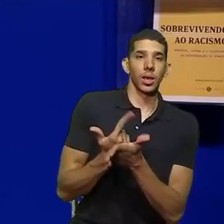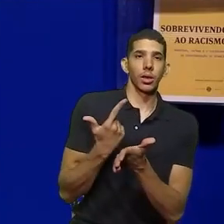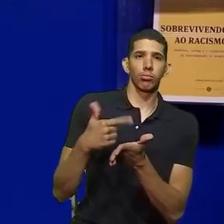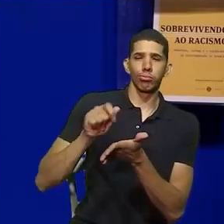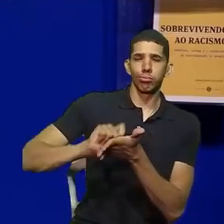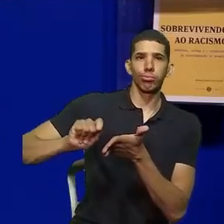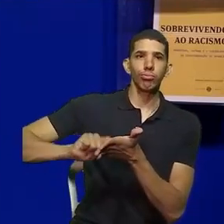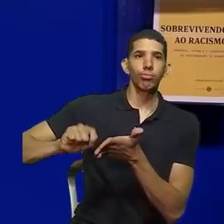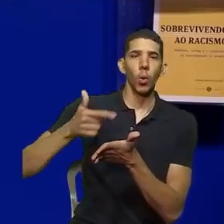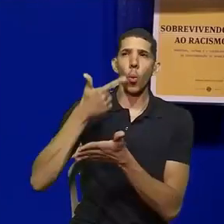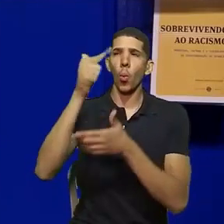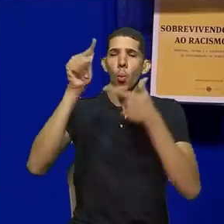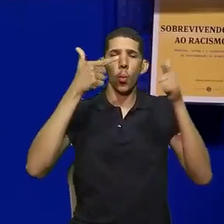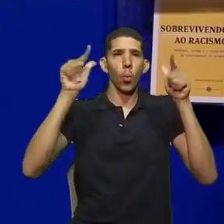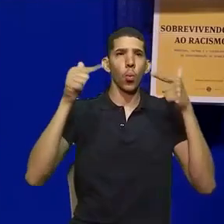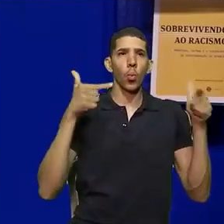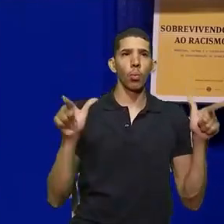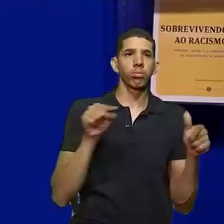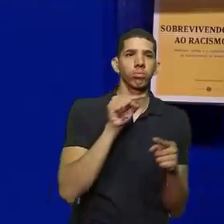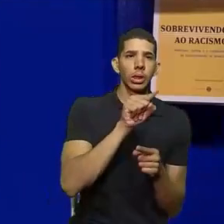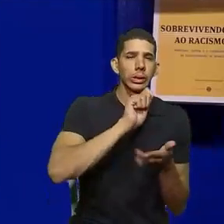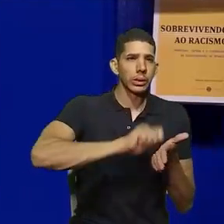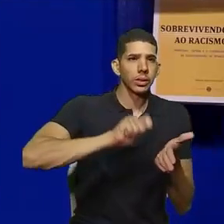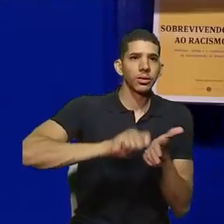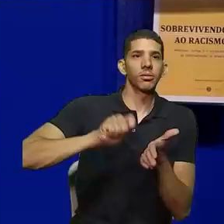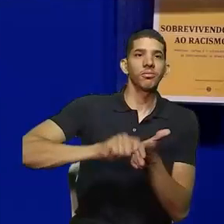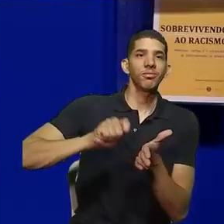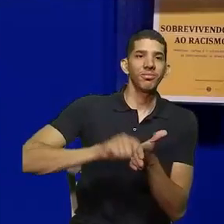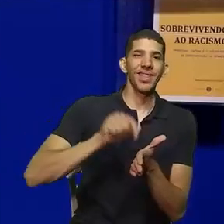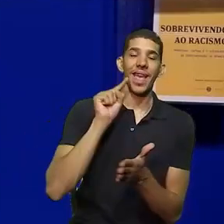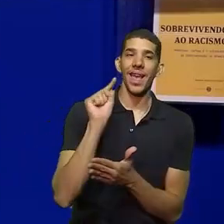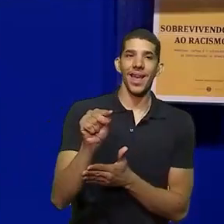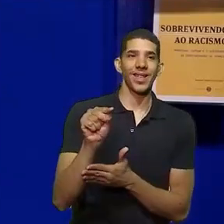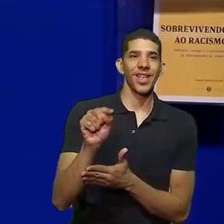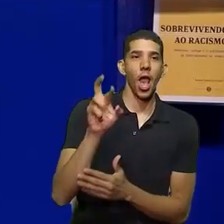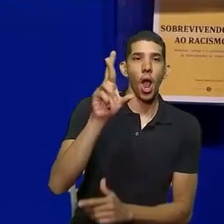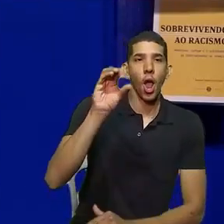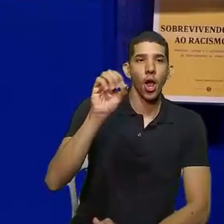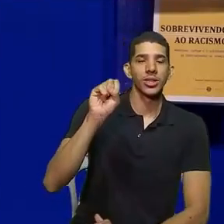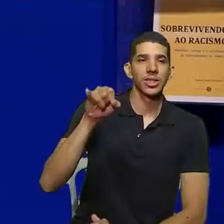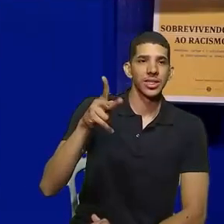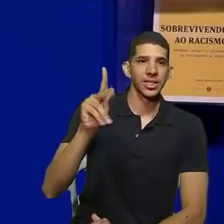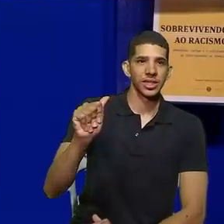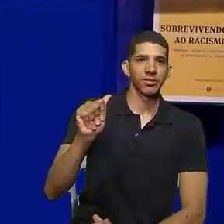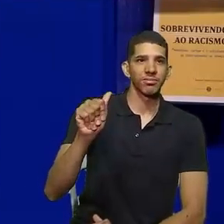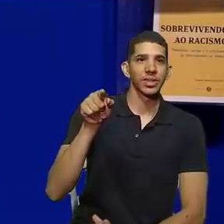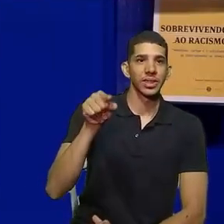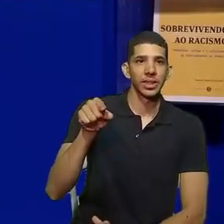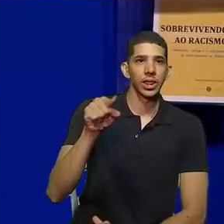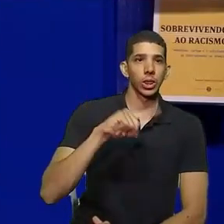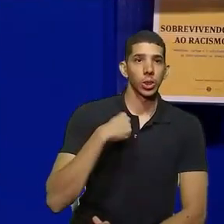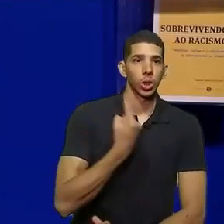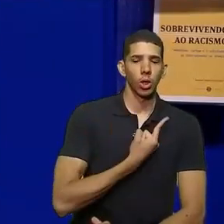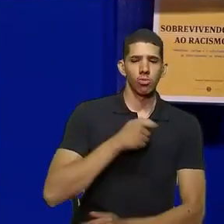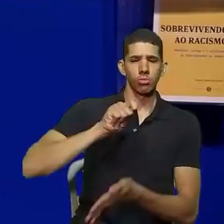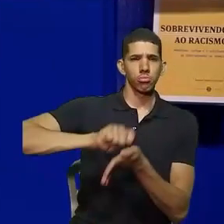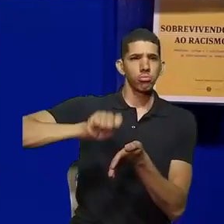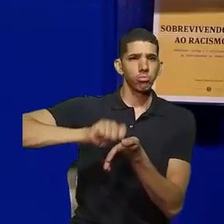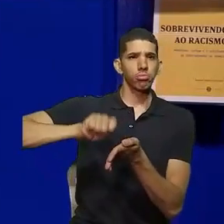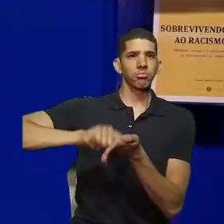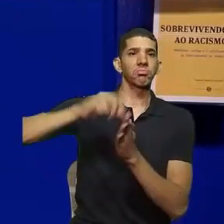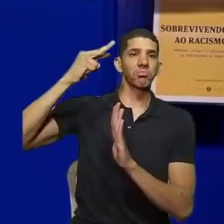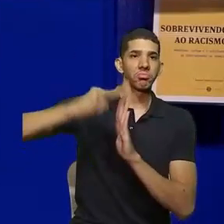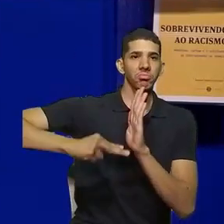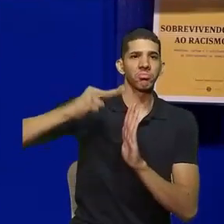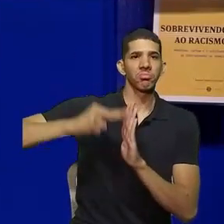autoria. A senhora é escritora, Dona Rosinha. Se a gente aprende a ler para escrever a nossa própria história,